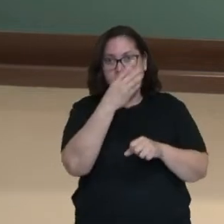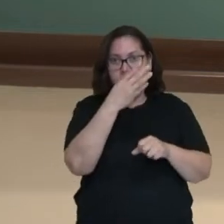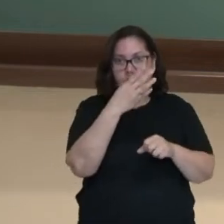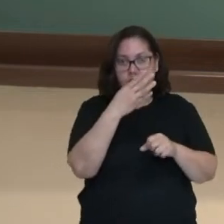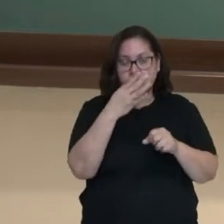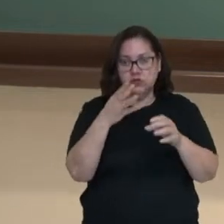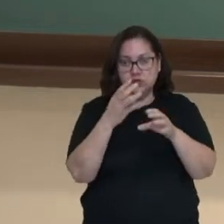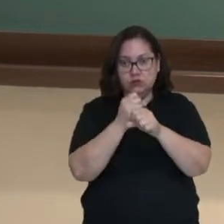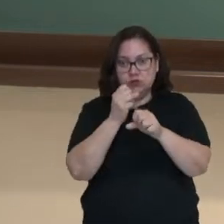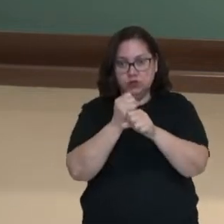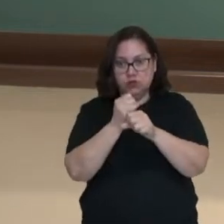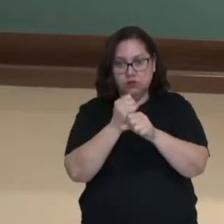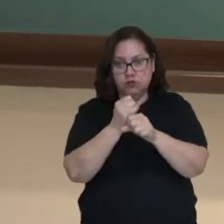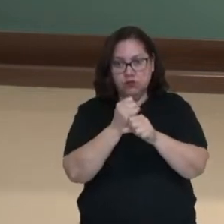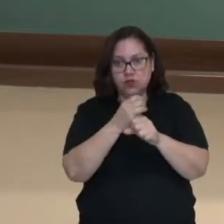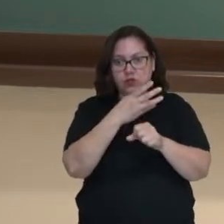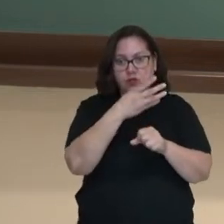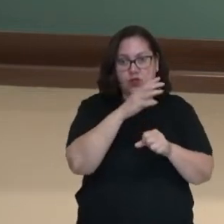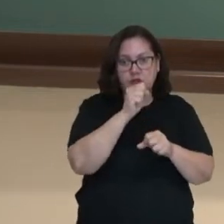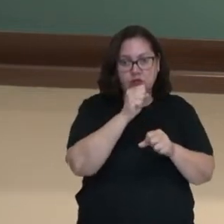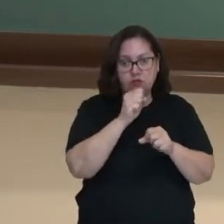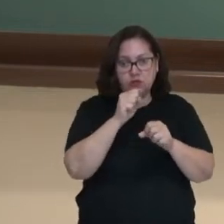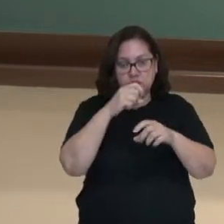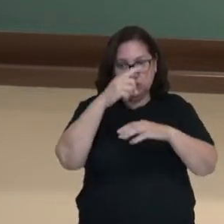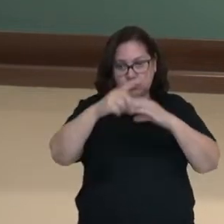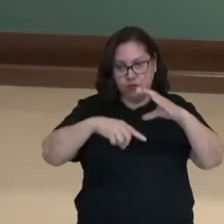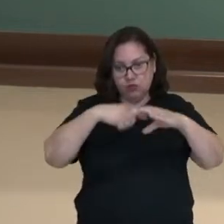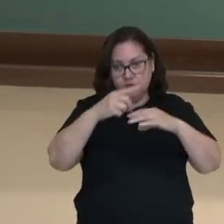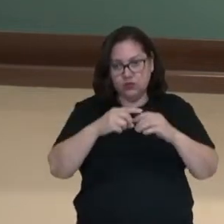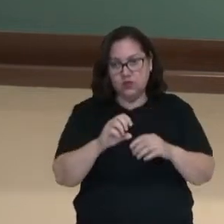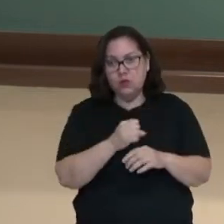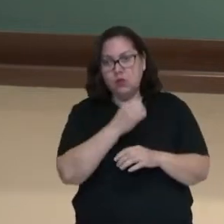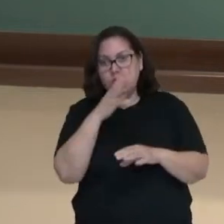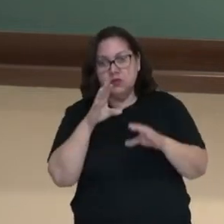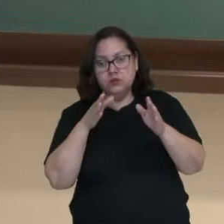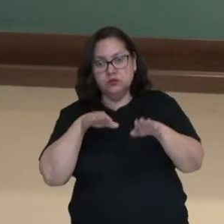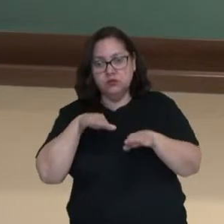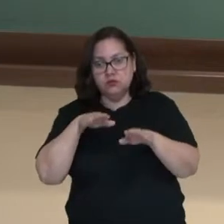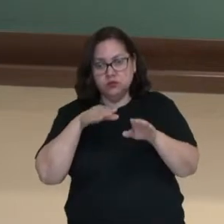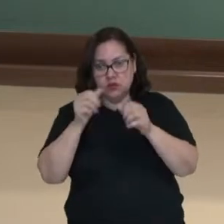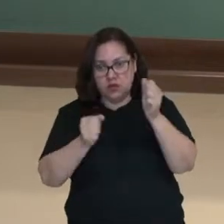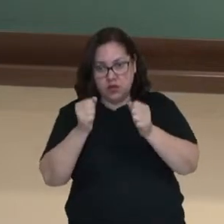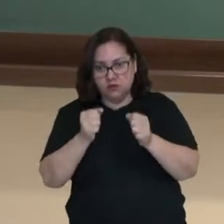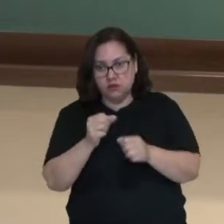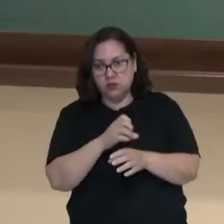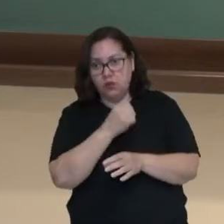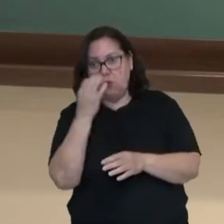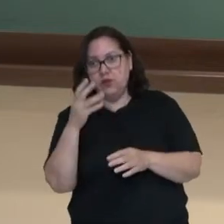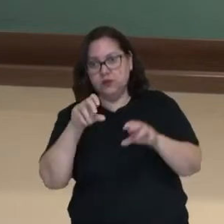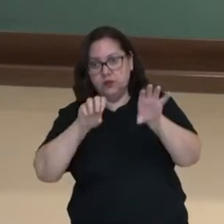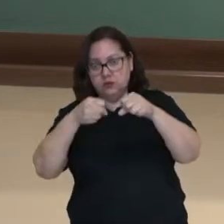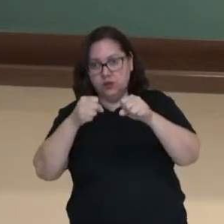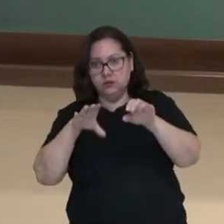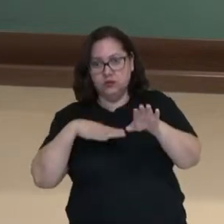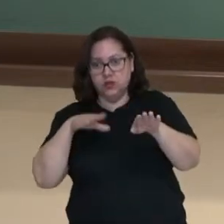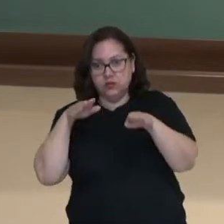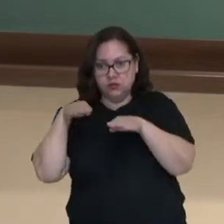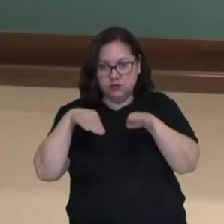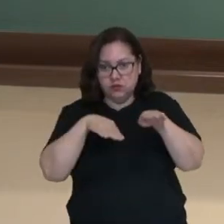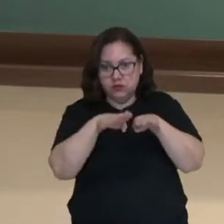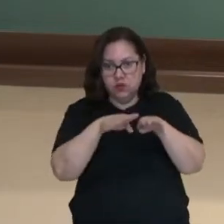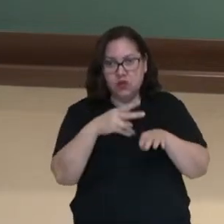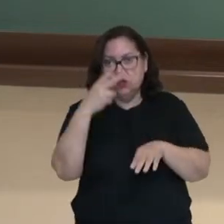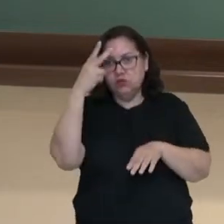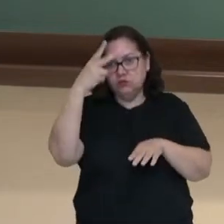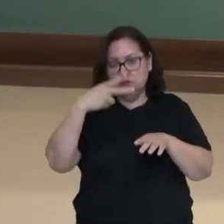e 48 rodas. Quantos carros e quantas motos há nesse estacionamento? Bom, sempre que a gente tem